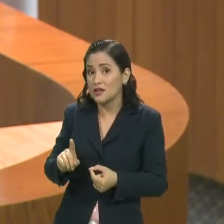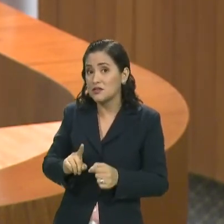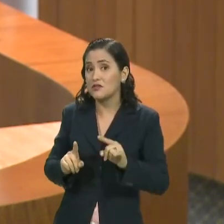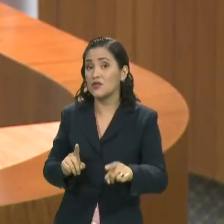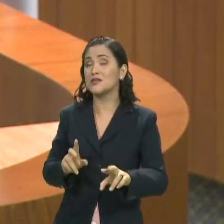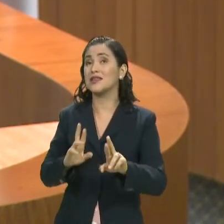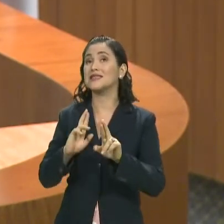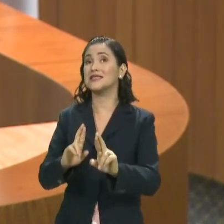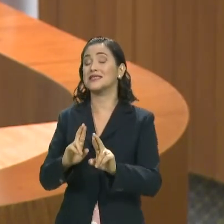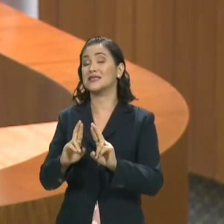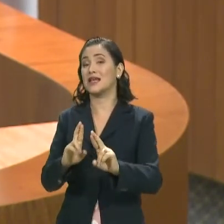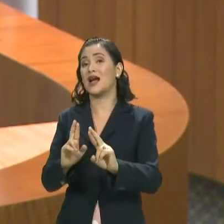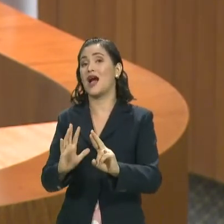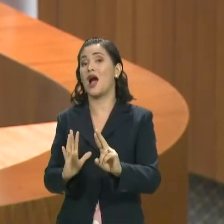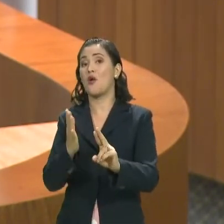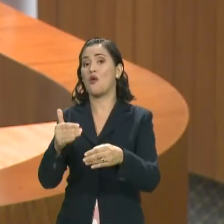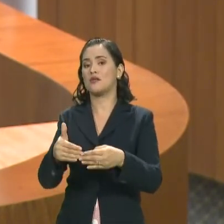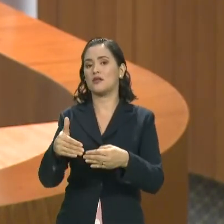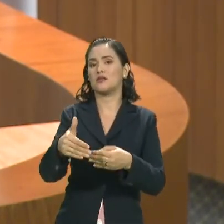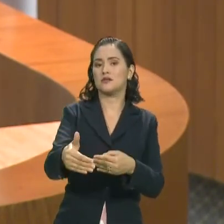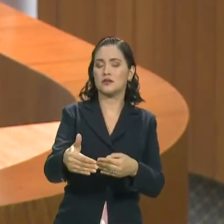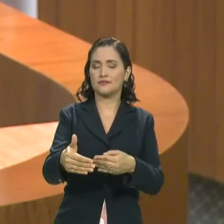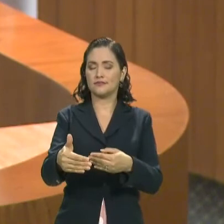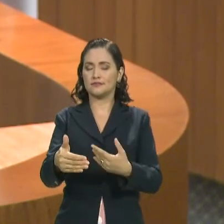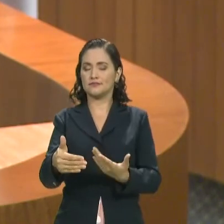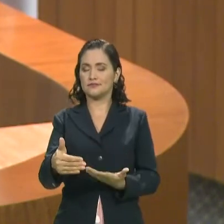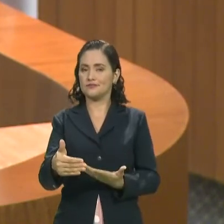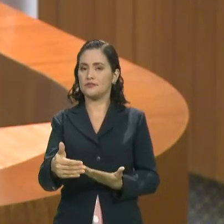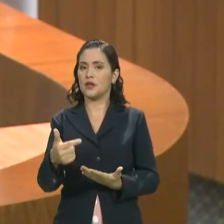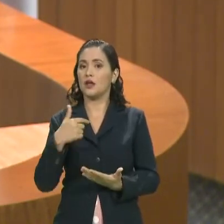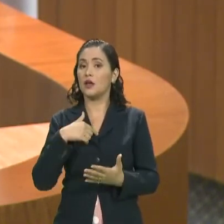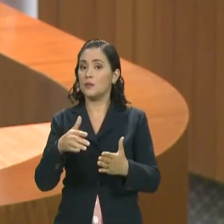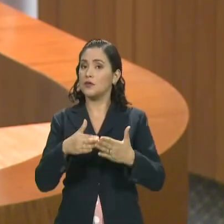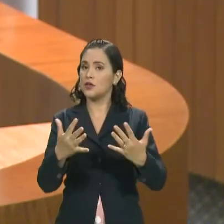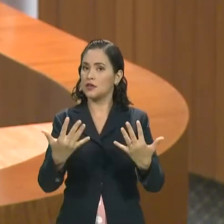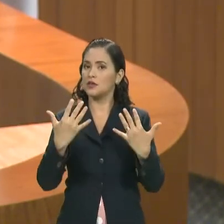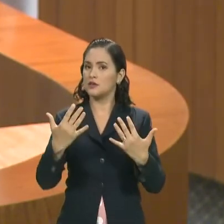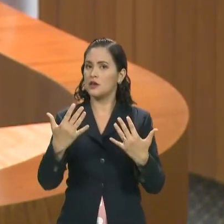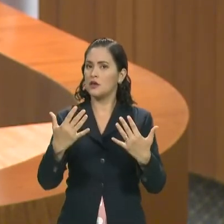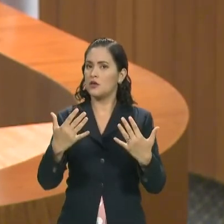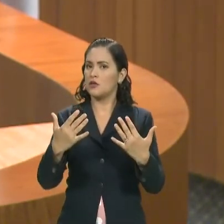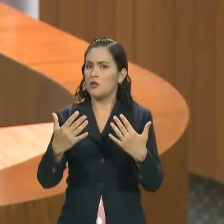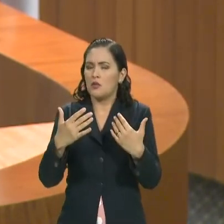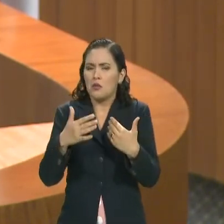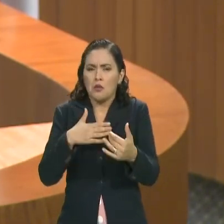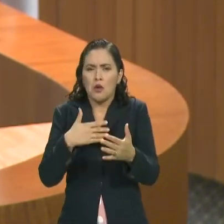E eu chamo aqui a atenção de qualquer pessoa se manifestar, o do que eu estou falando aqui é mentira.